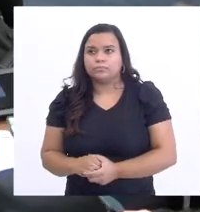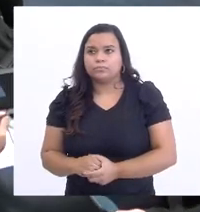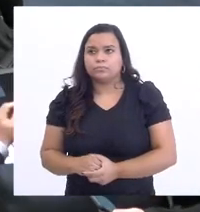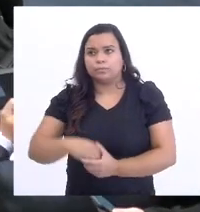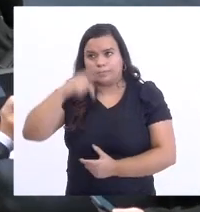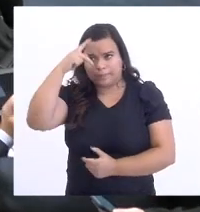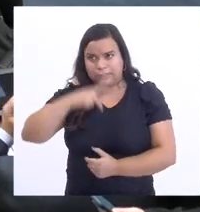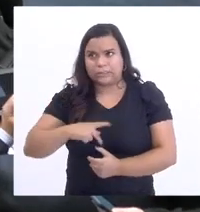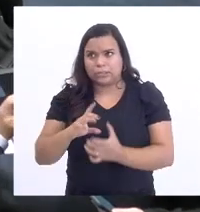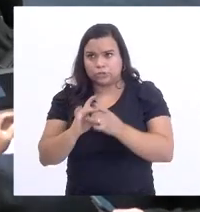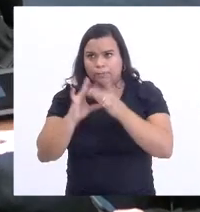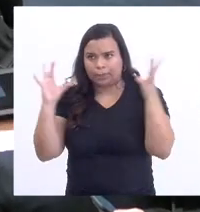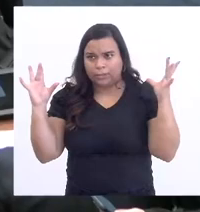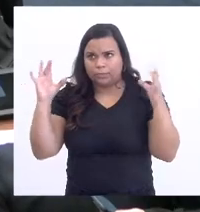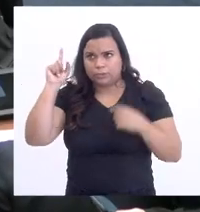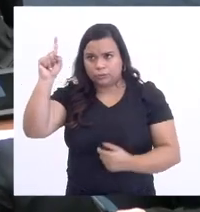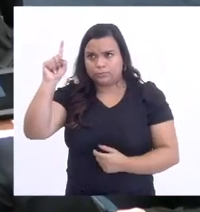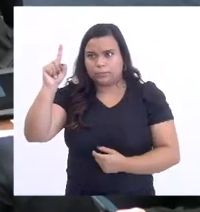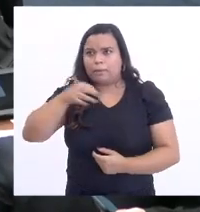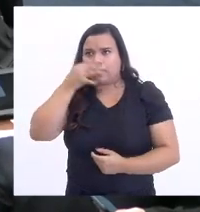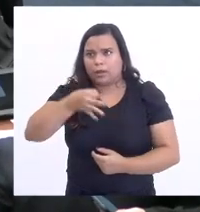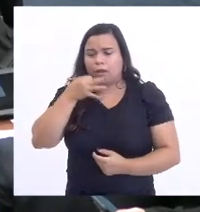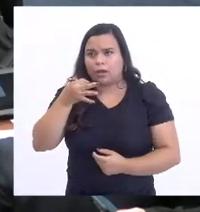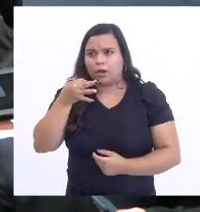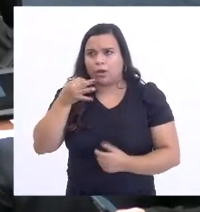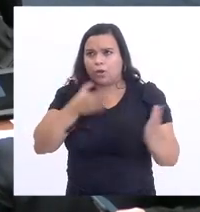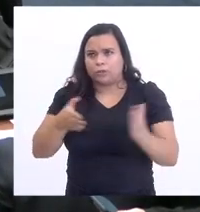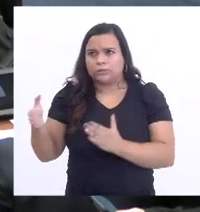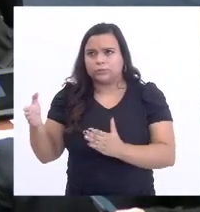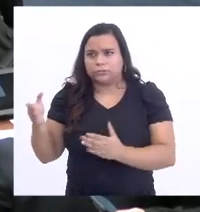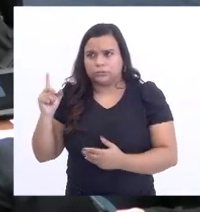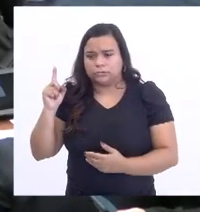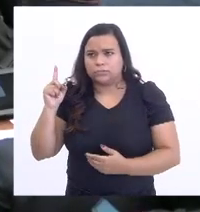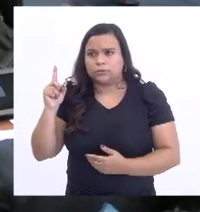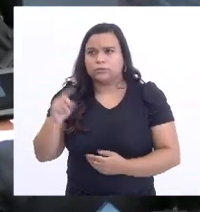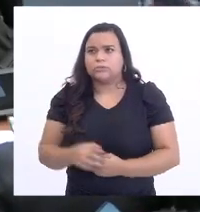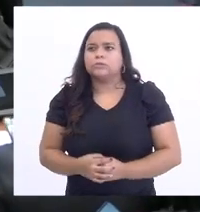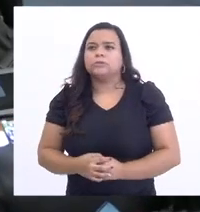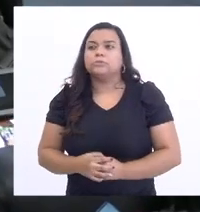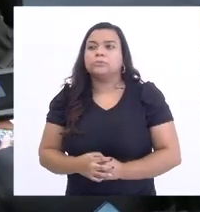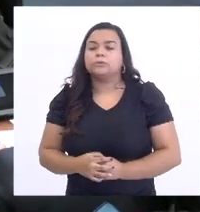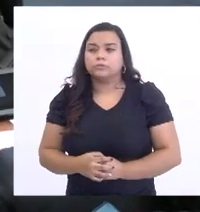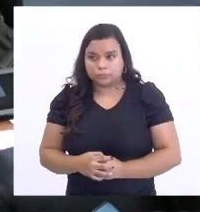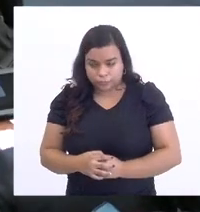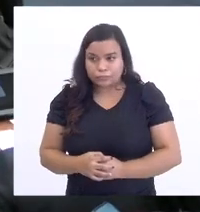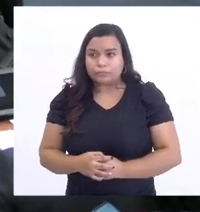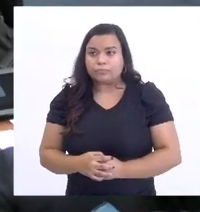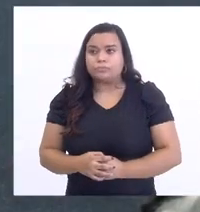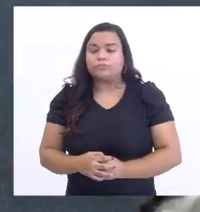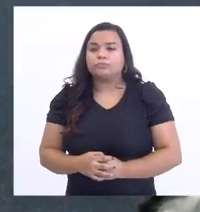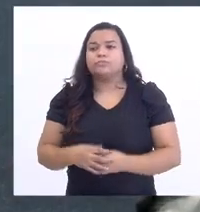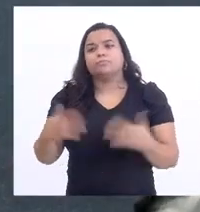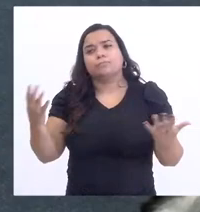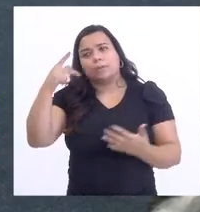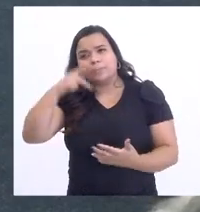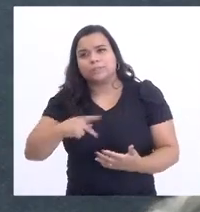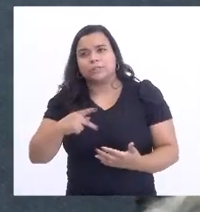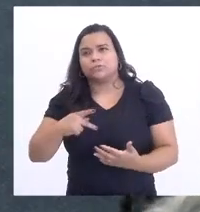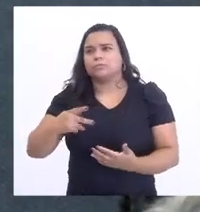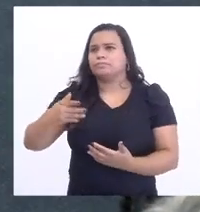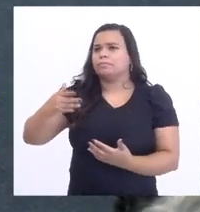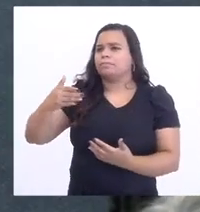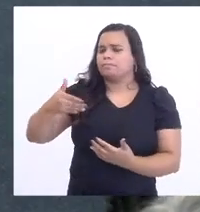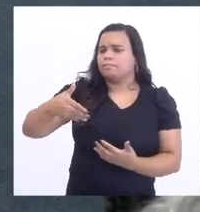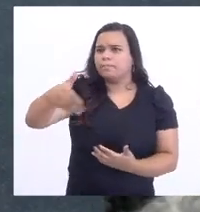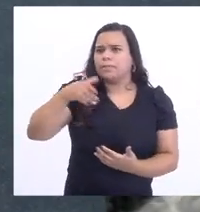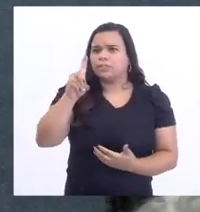Presidente, só permite-me pela ordem, muito rápido, enquanto o senhor está aí. Questão de ordem. Tá. Presidente, dia 8 de